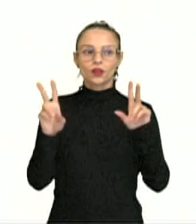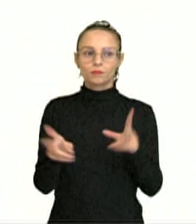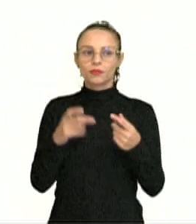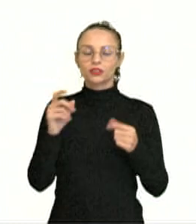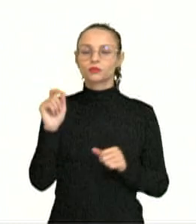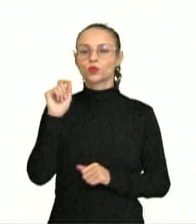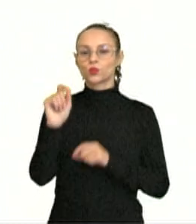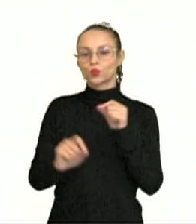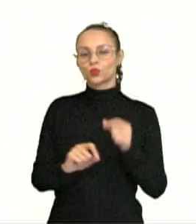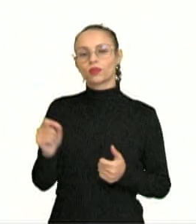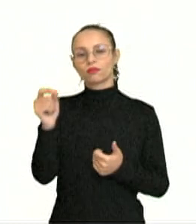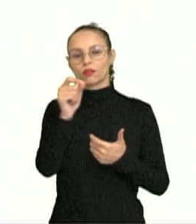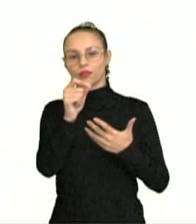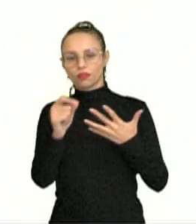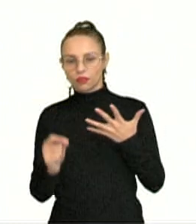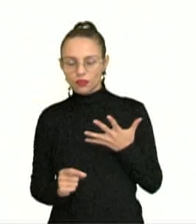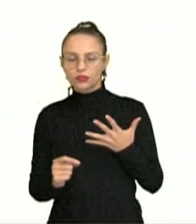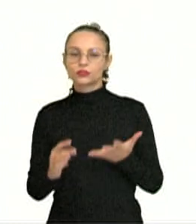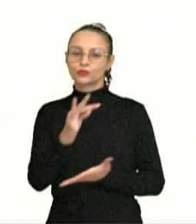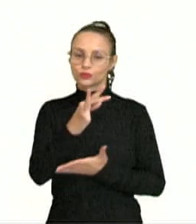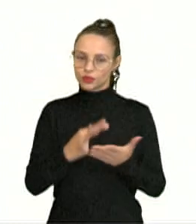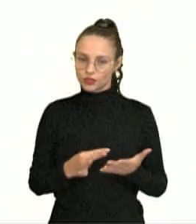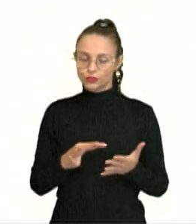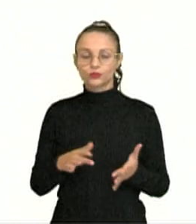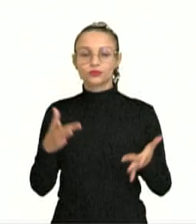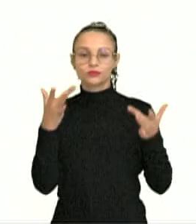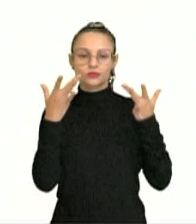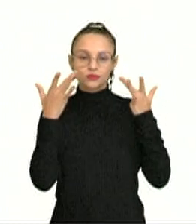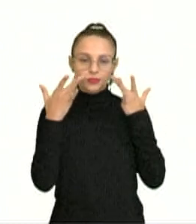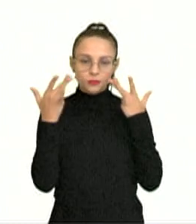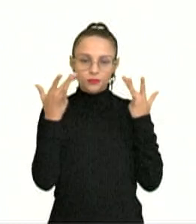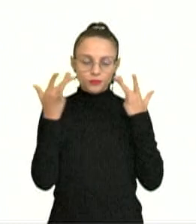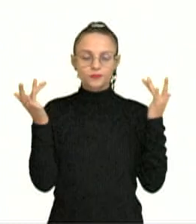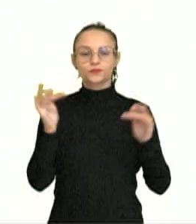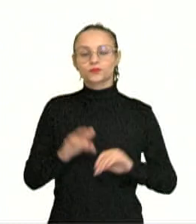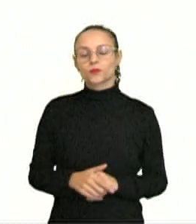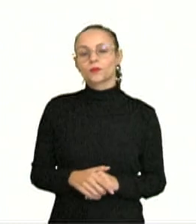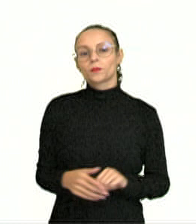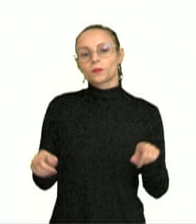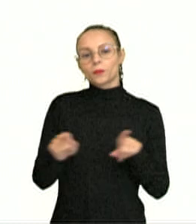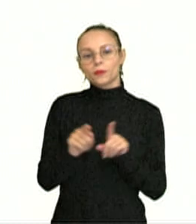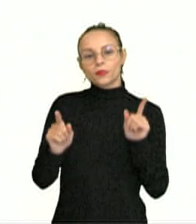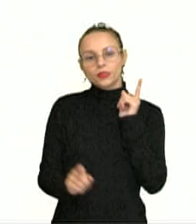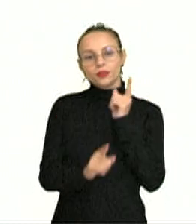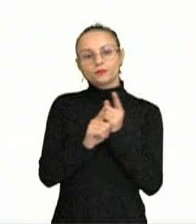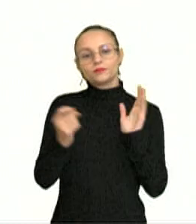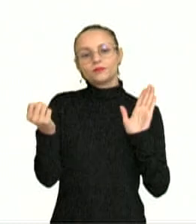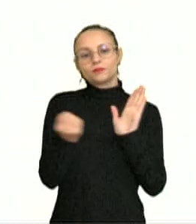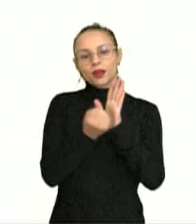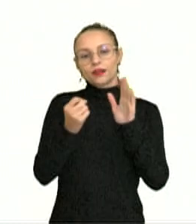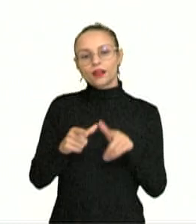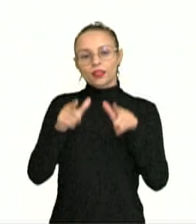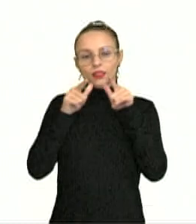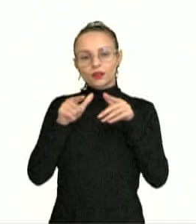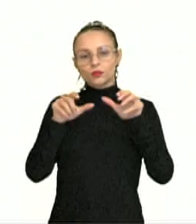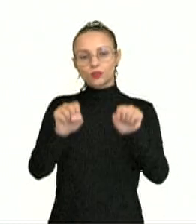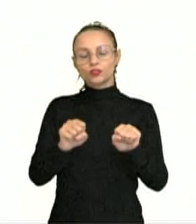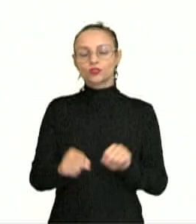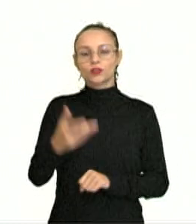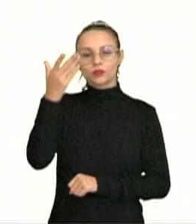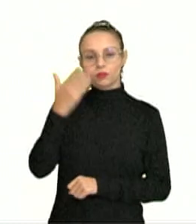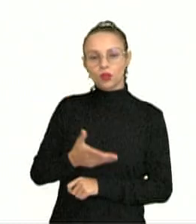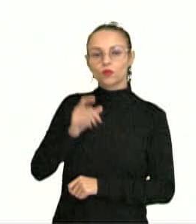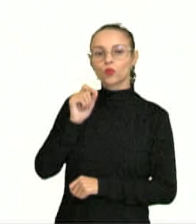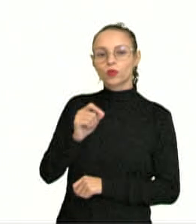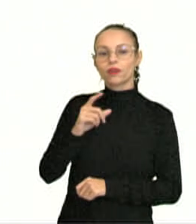os elementos constitutivos do texto dramático. Identificar as marcas linguísticas que evidenciam o locutor e